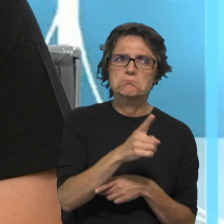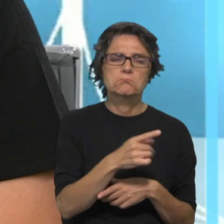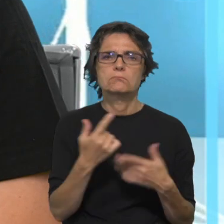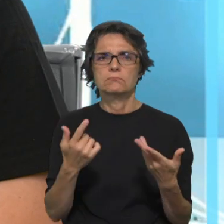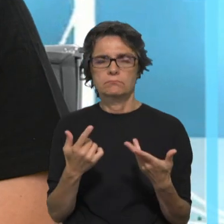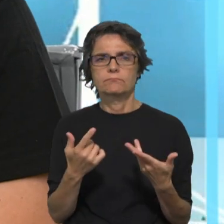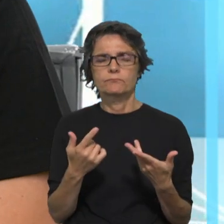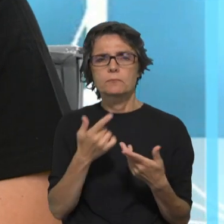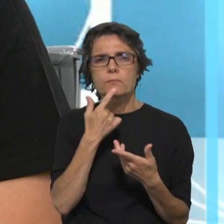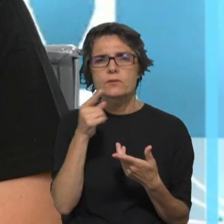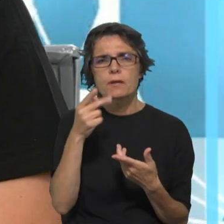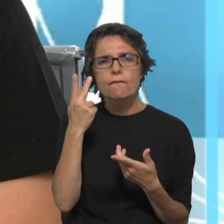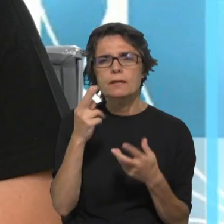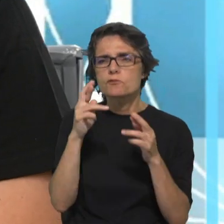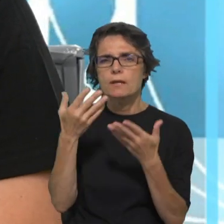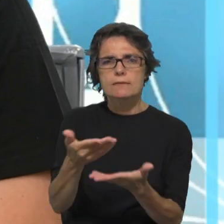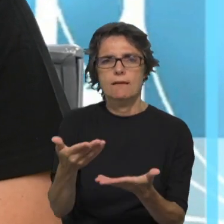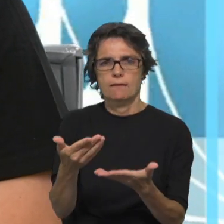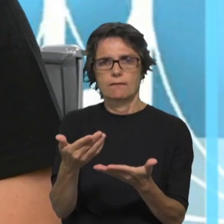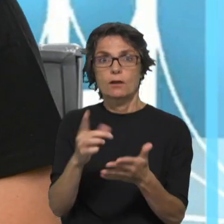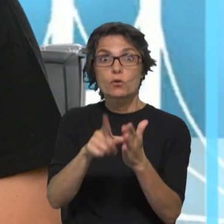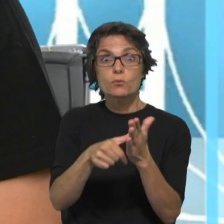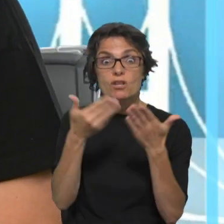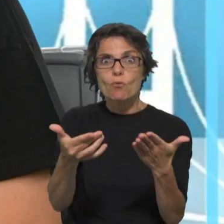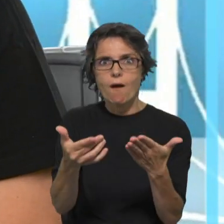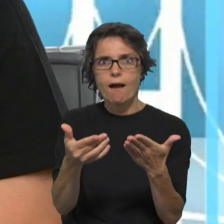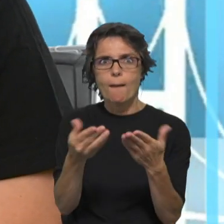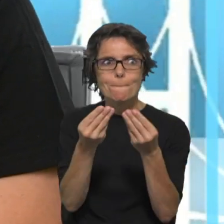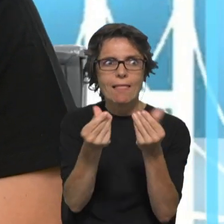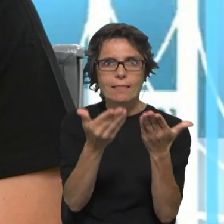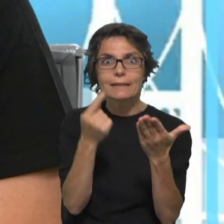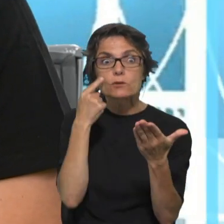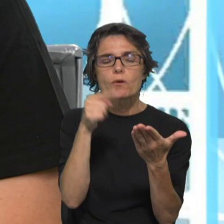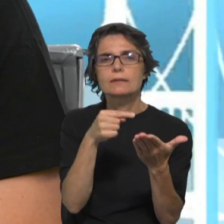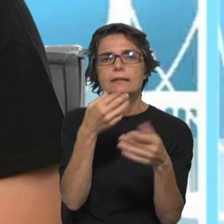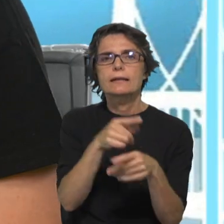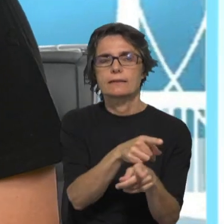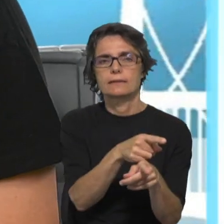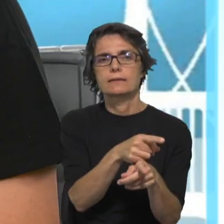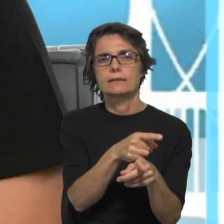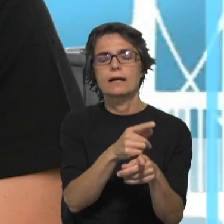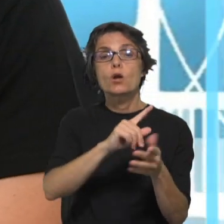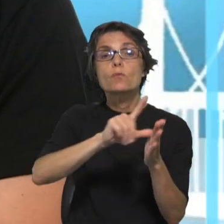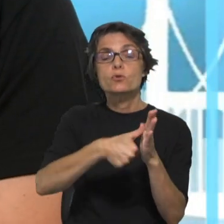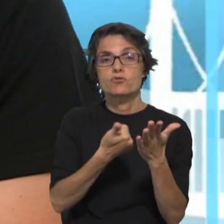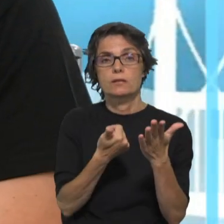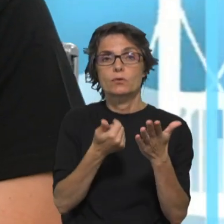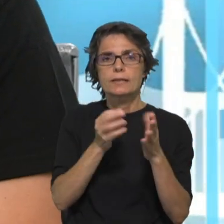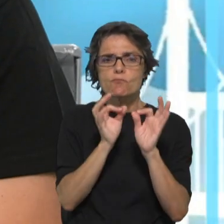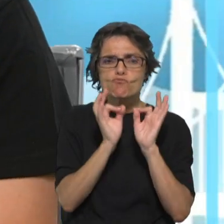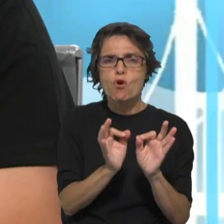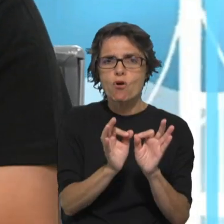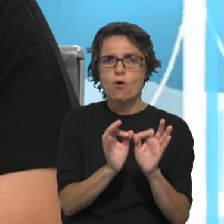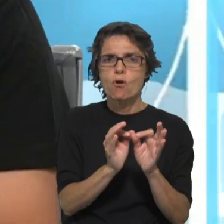há conteúdo, que há vida, que há esperança, que há um projeto que tem interesse e é um projeto que tem princípio, meio e fim.